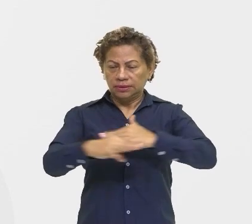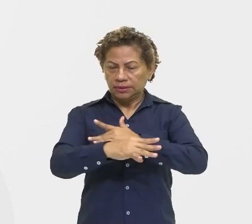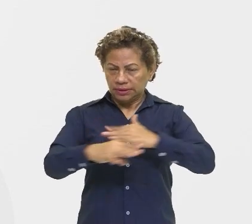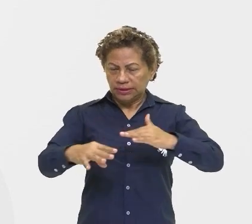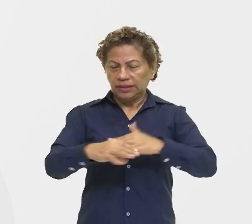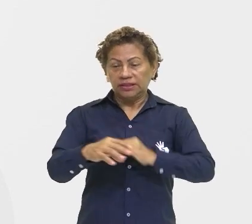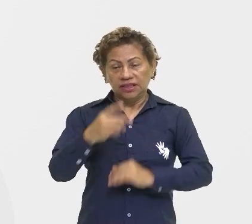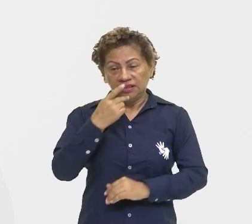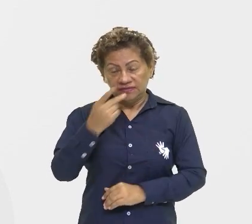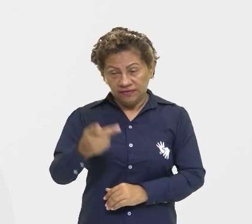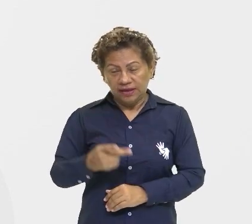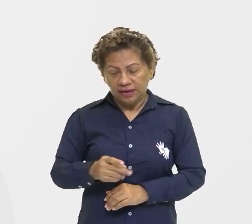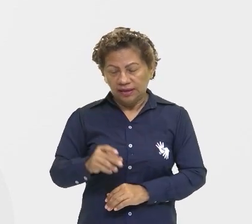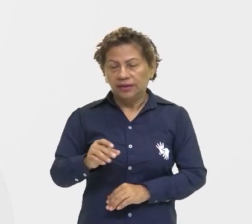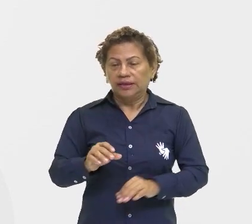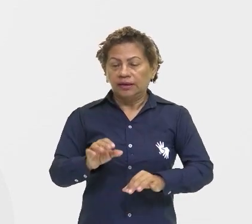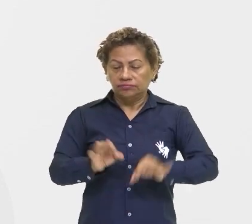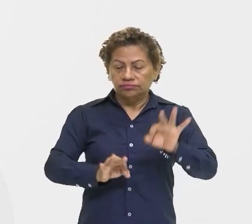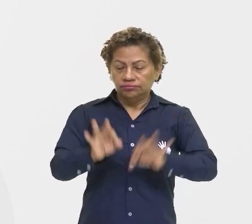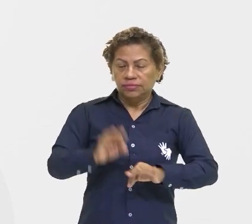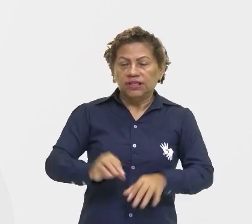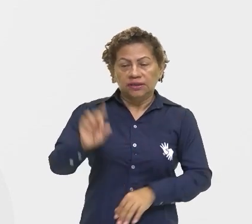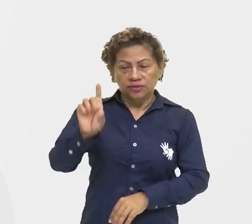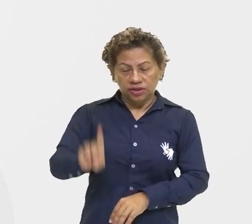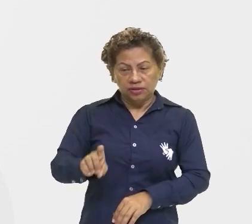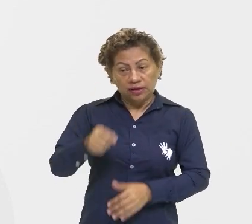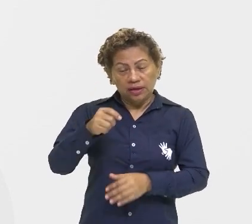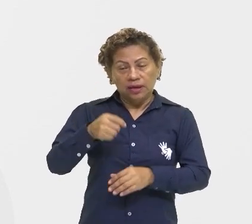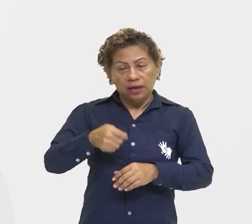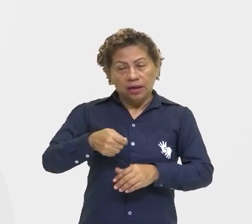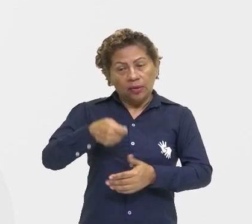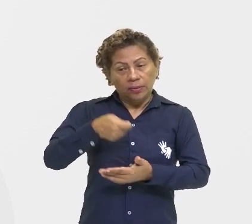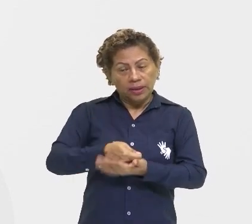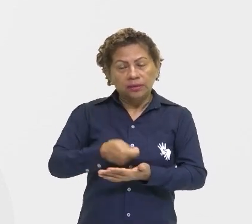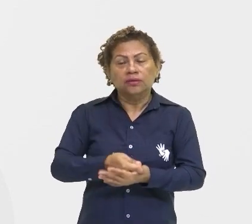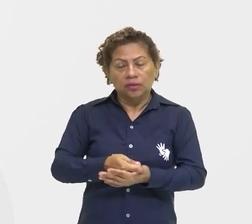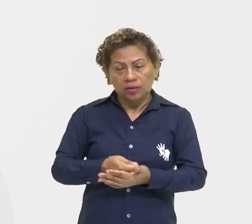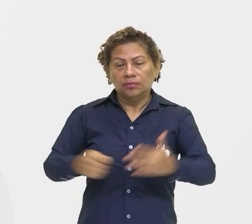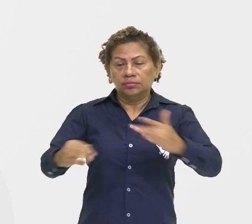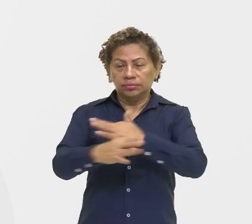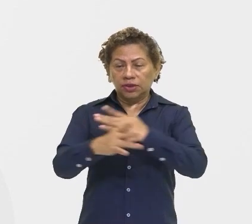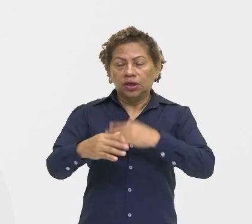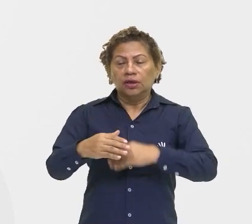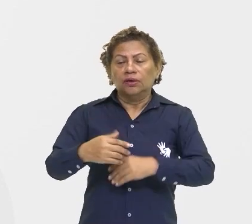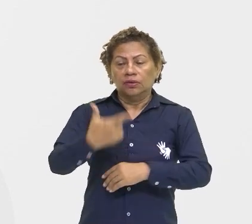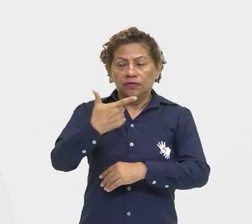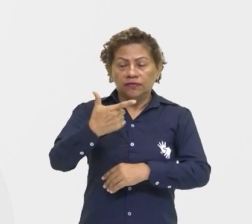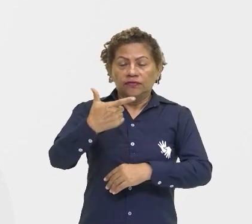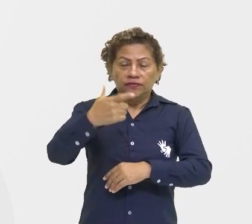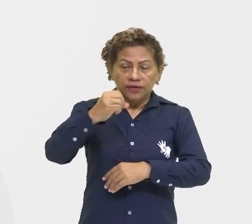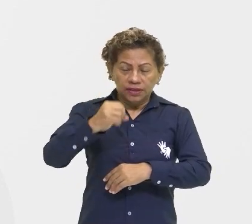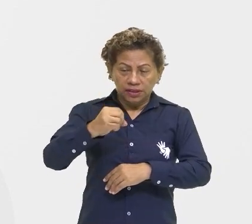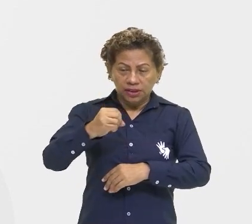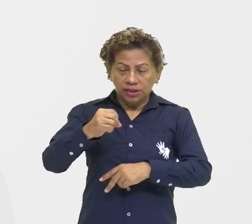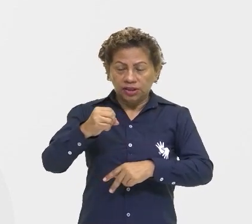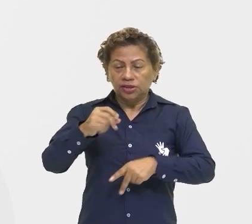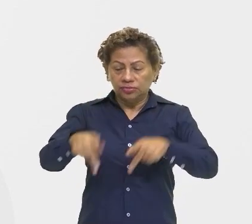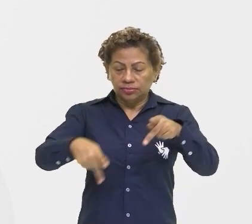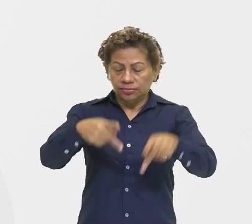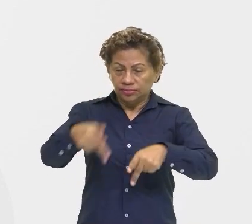plano diretor, tá certo? Obrigatório para as cidades com mais de 20 mil habitantes, tudo